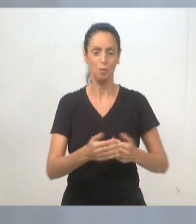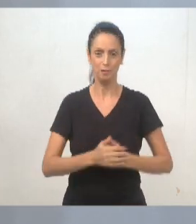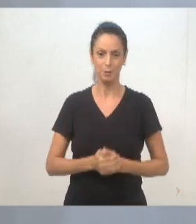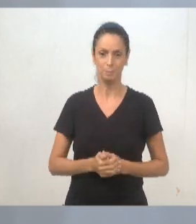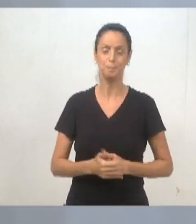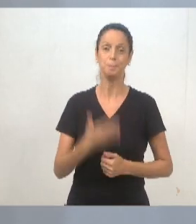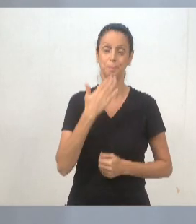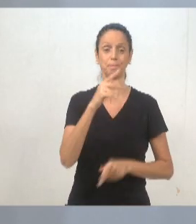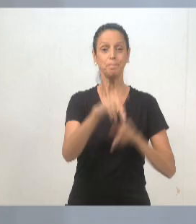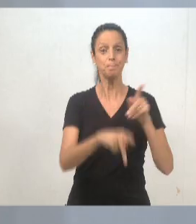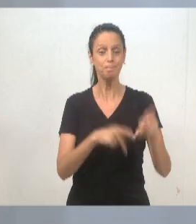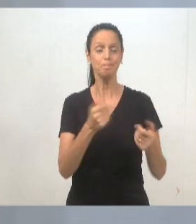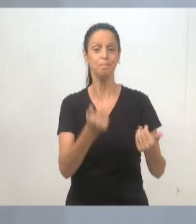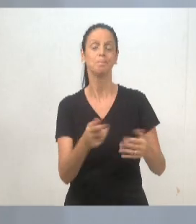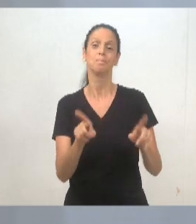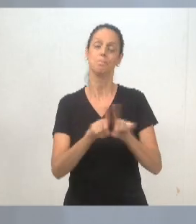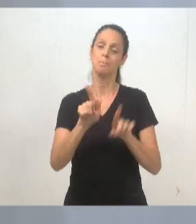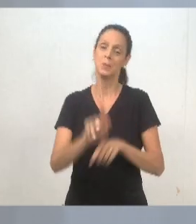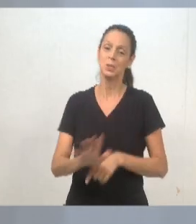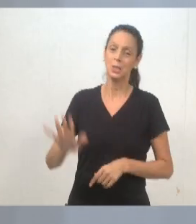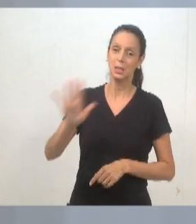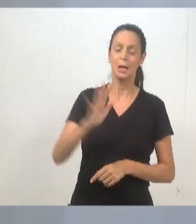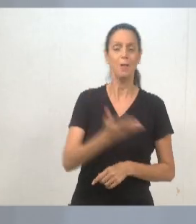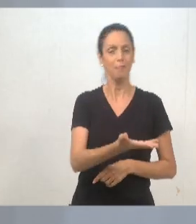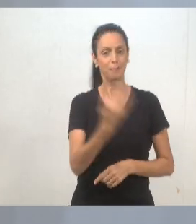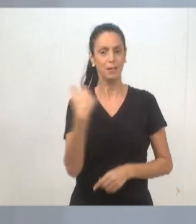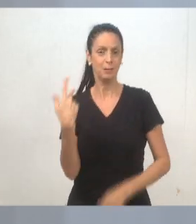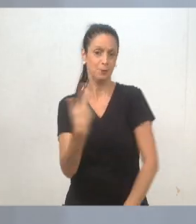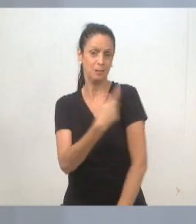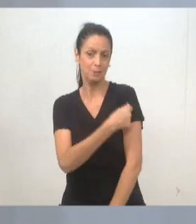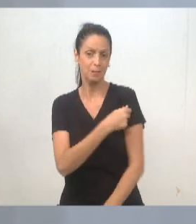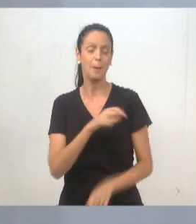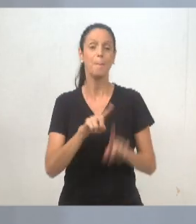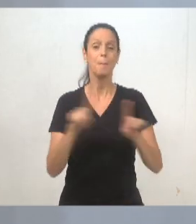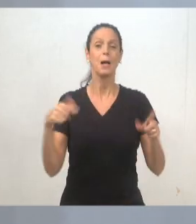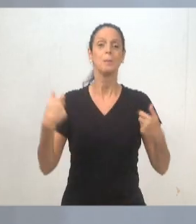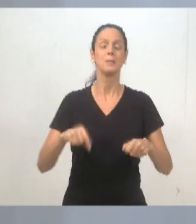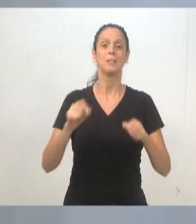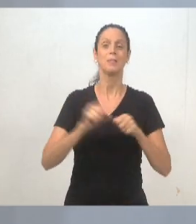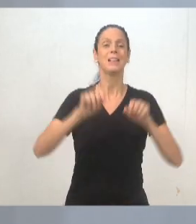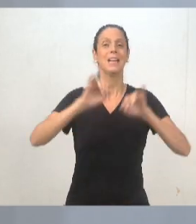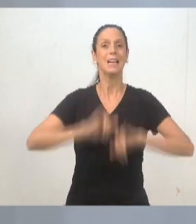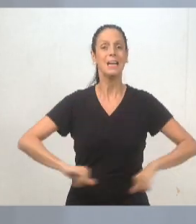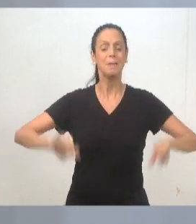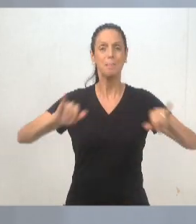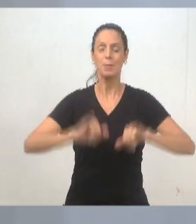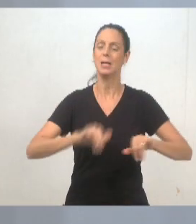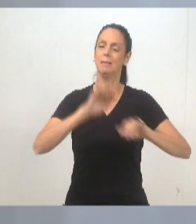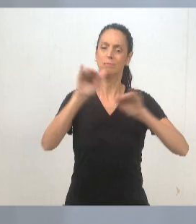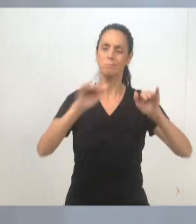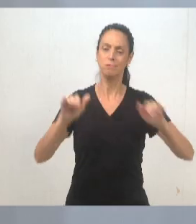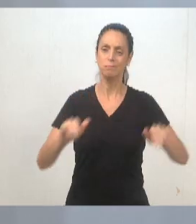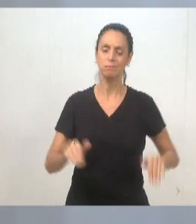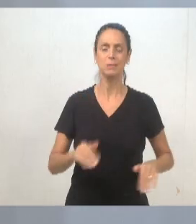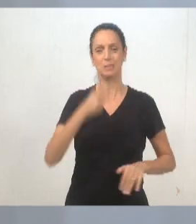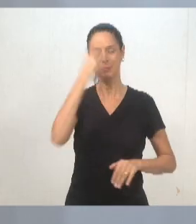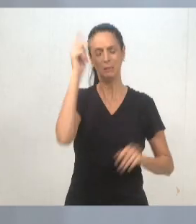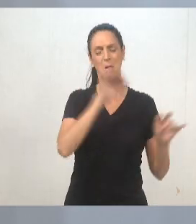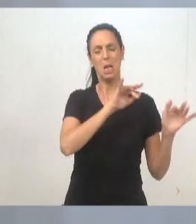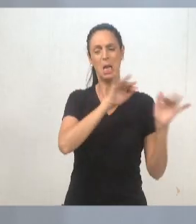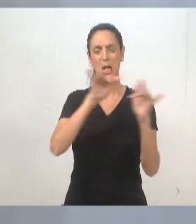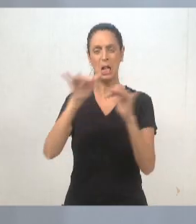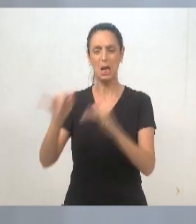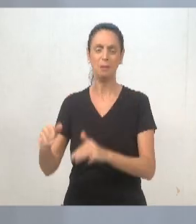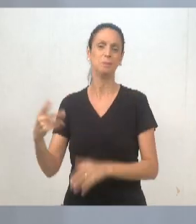a população em geral, vá se vacinar. Mas é essencial que a gente faça campanhas de massa de vacinação para que a população